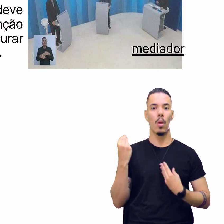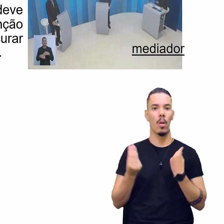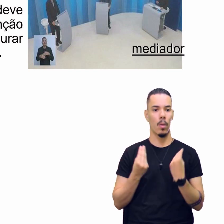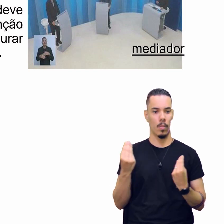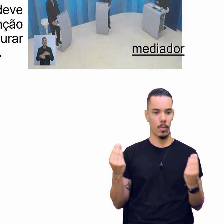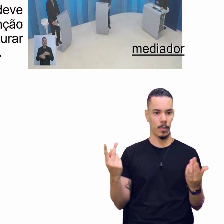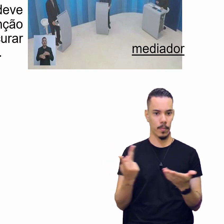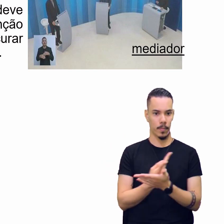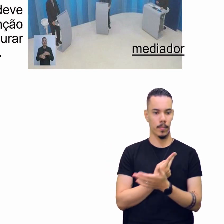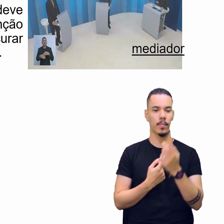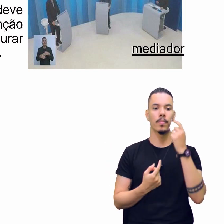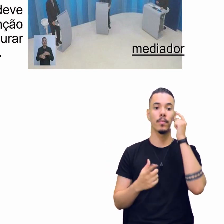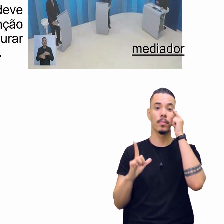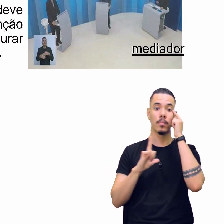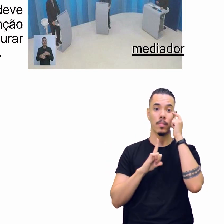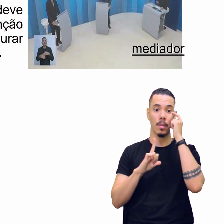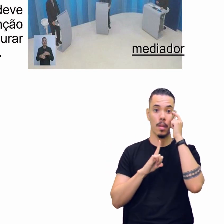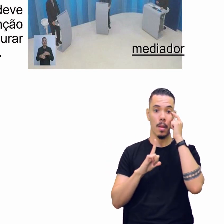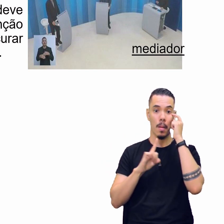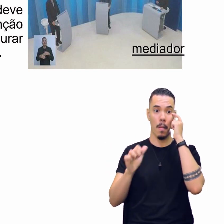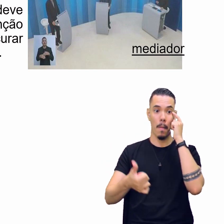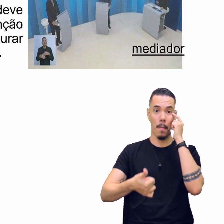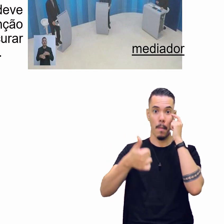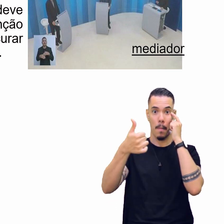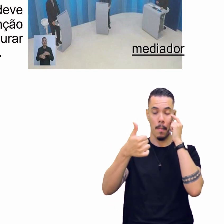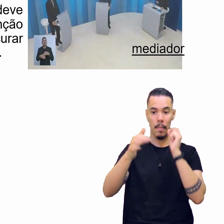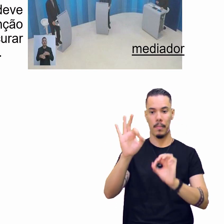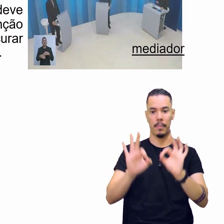né? Para que haja uma melhor